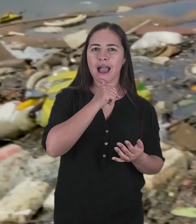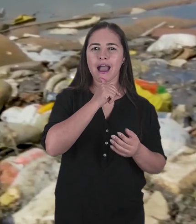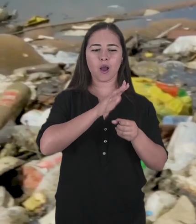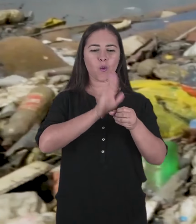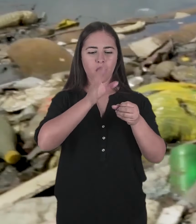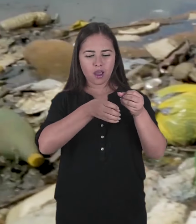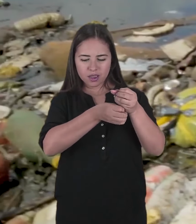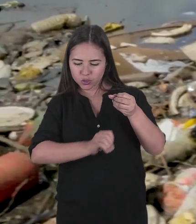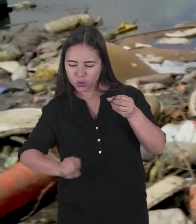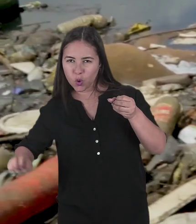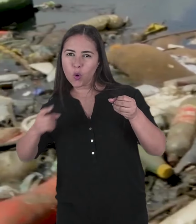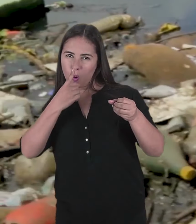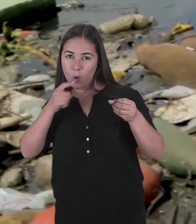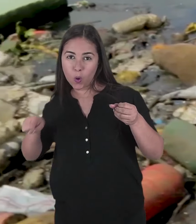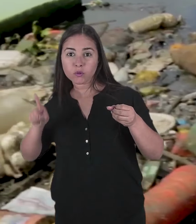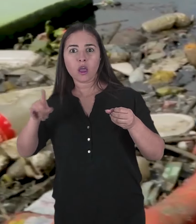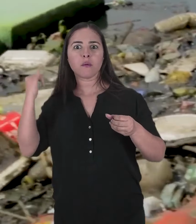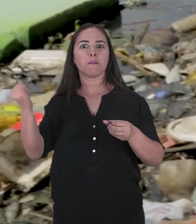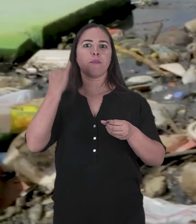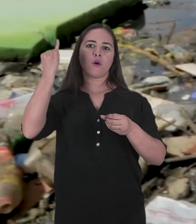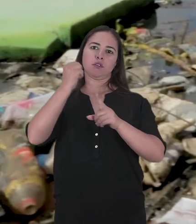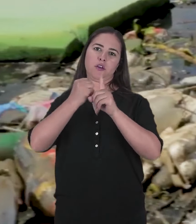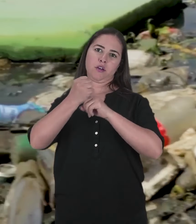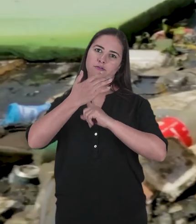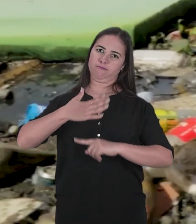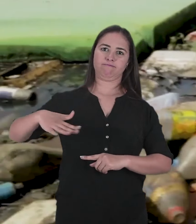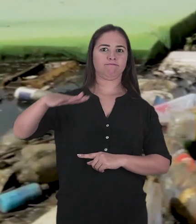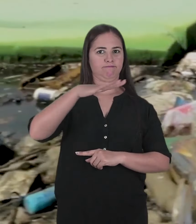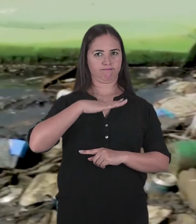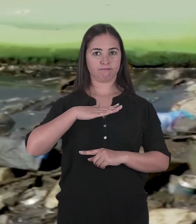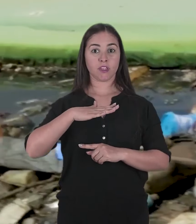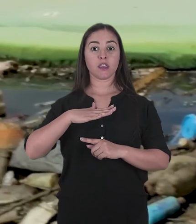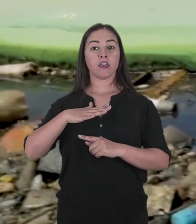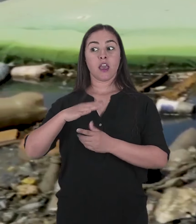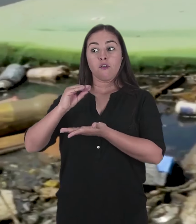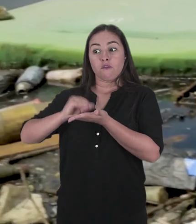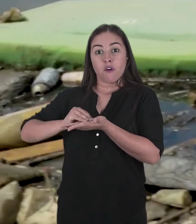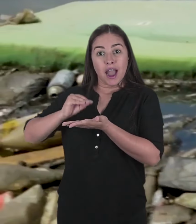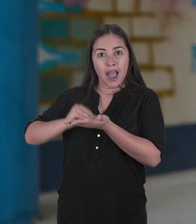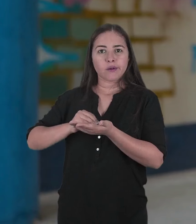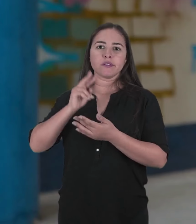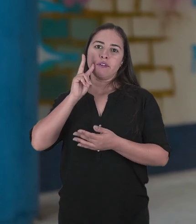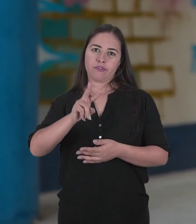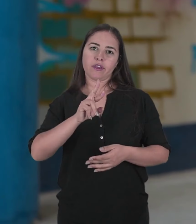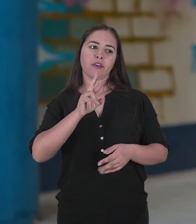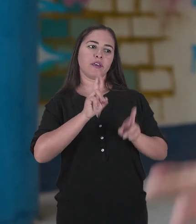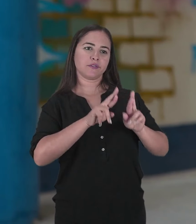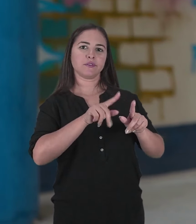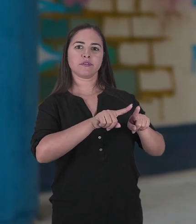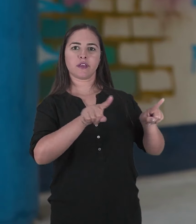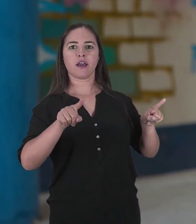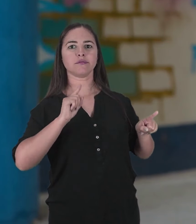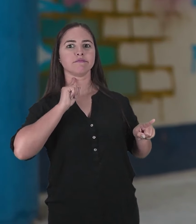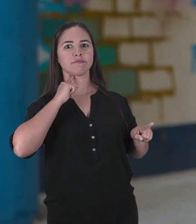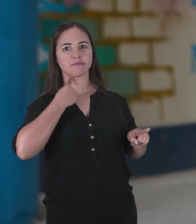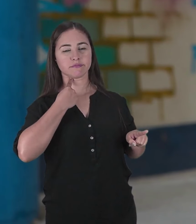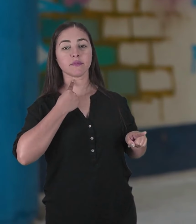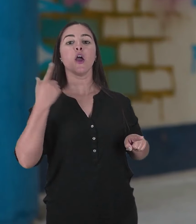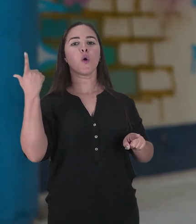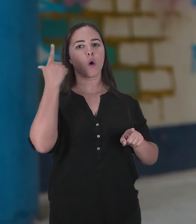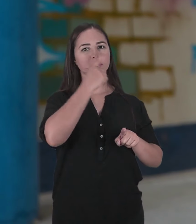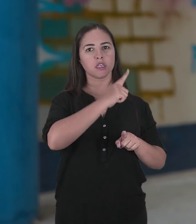faz necessário para a nossa sociedade, né? A falta dele era aquele resultado que a gente via ali, né? Aí, trazendo, né, para a sala